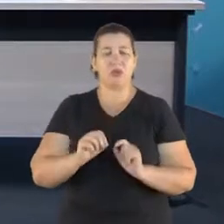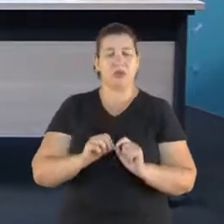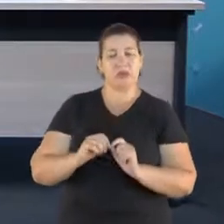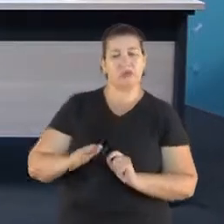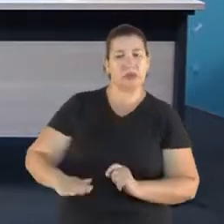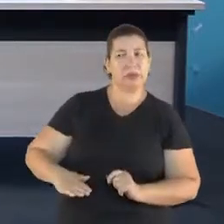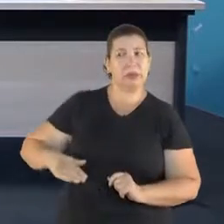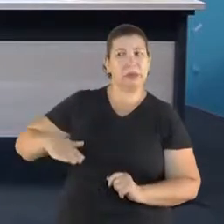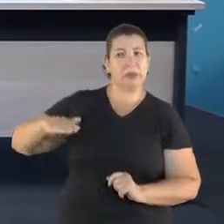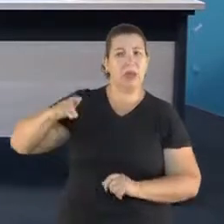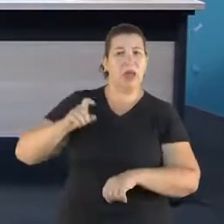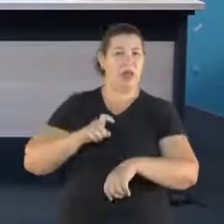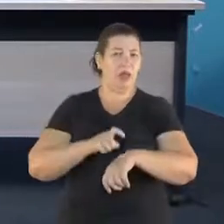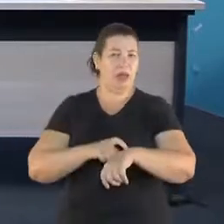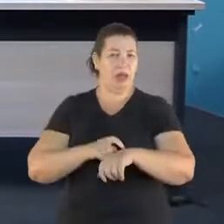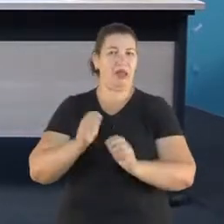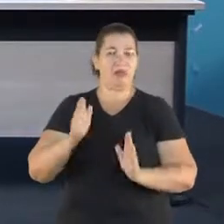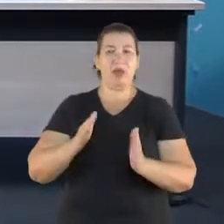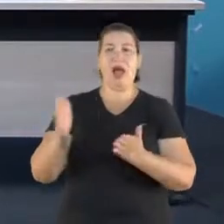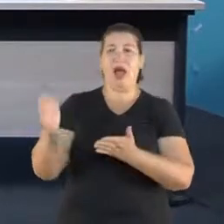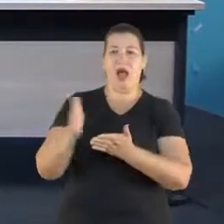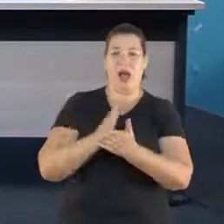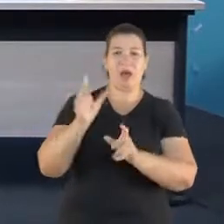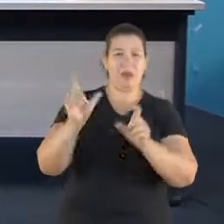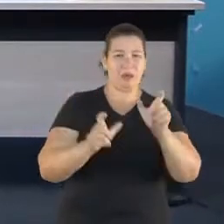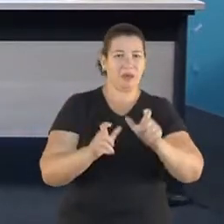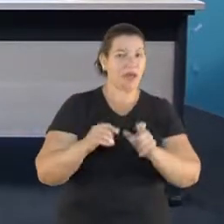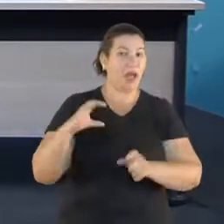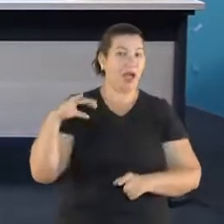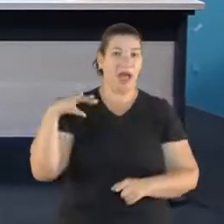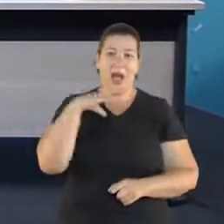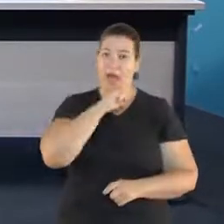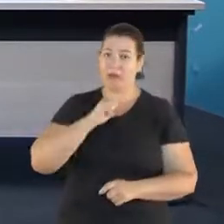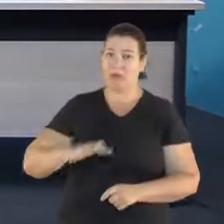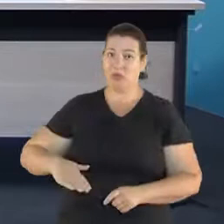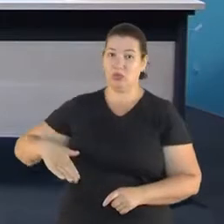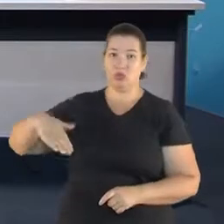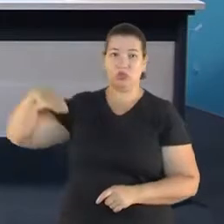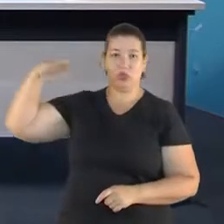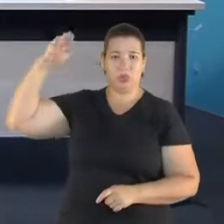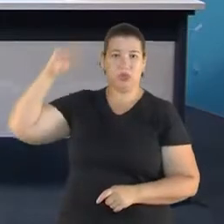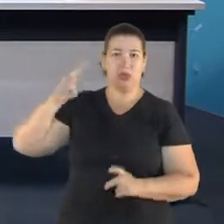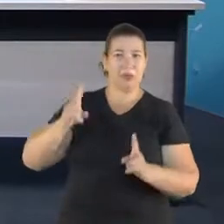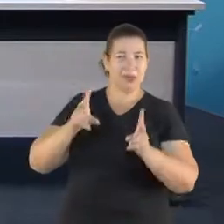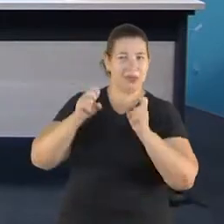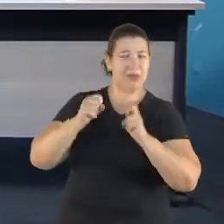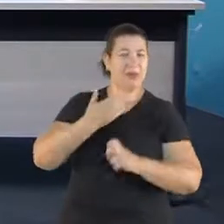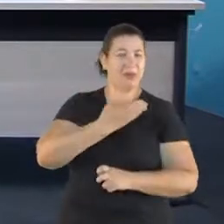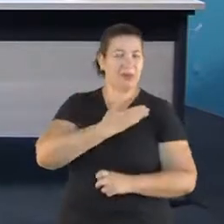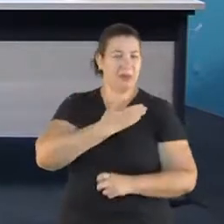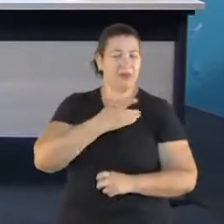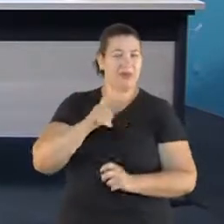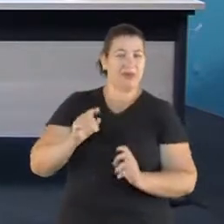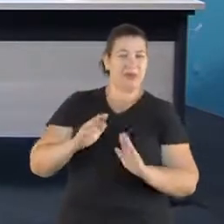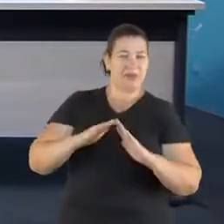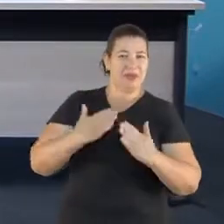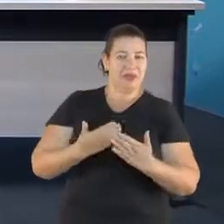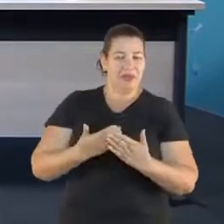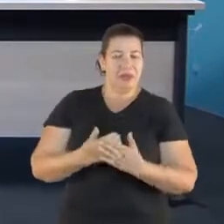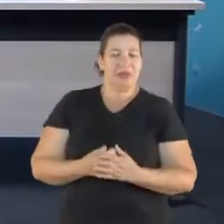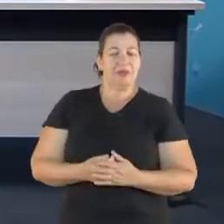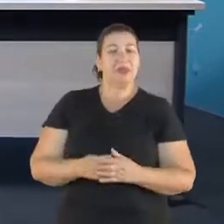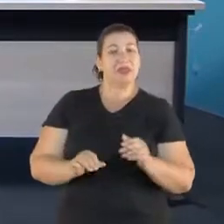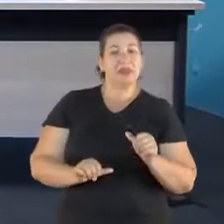crescimento, que é aquela fase em que alguns de vocês aí crescem bem rápido, que eu acho que vocês já perceberam na escola. Porém, as mudanças